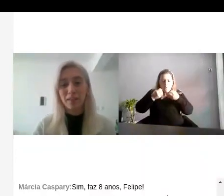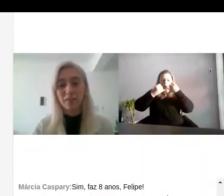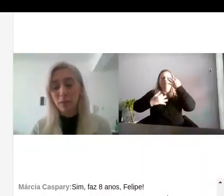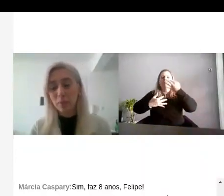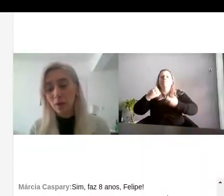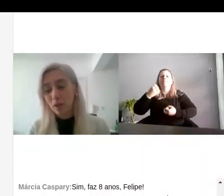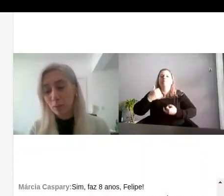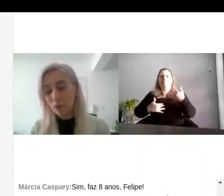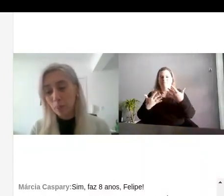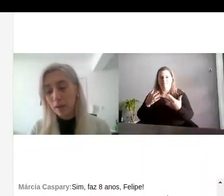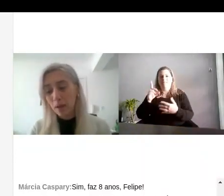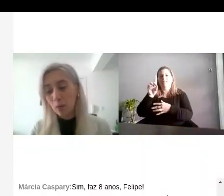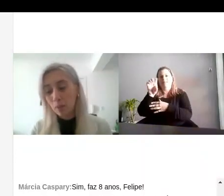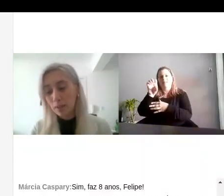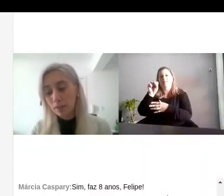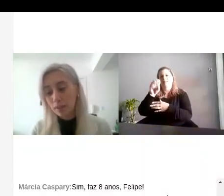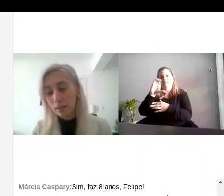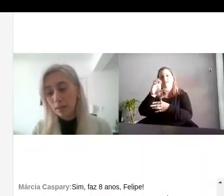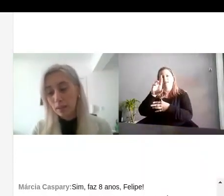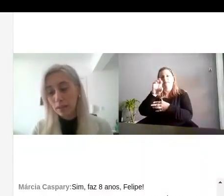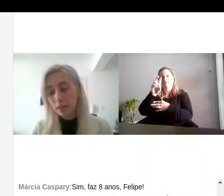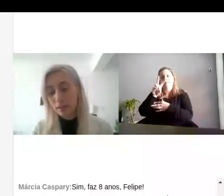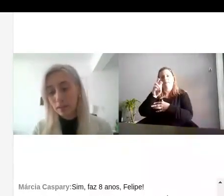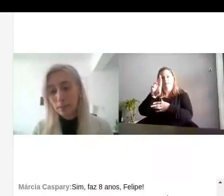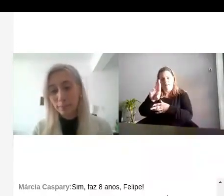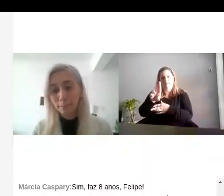Maravilha, Felipe. Agora eu vou pegar algumas